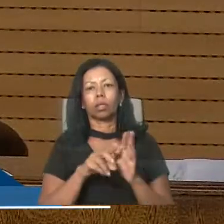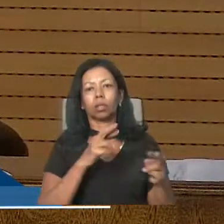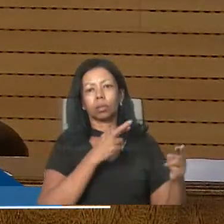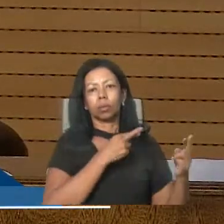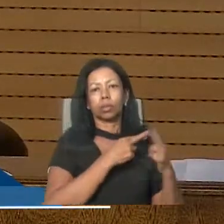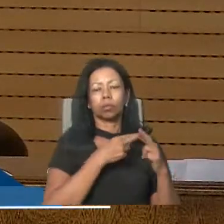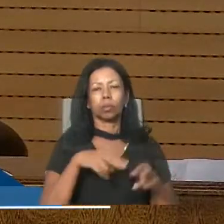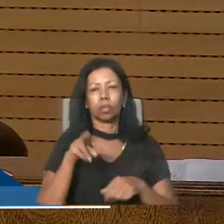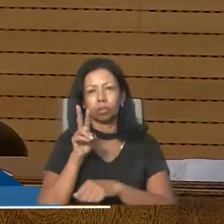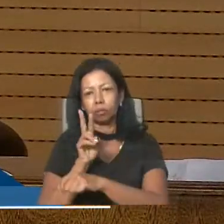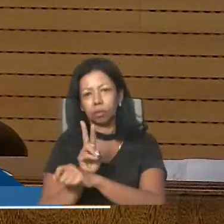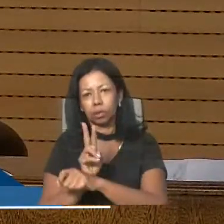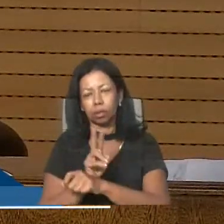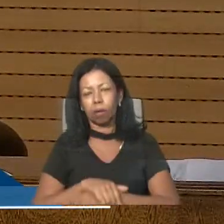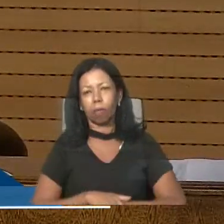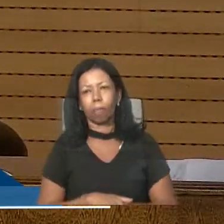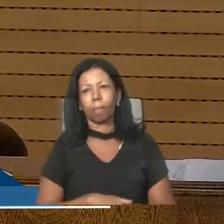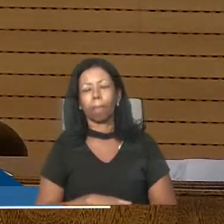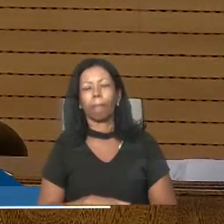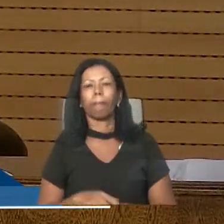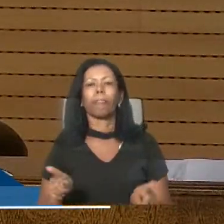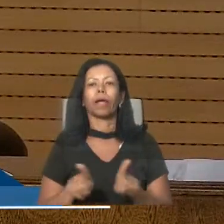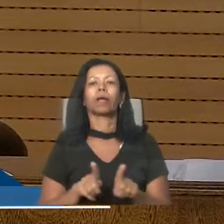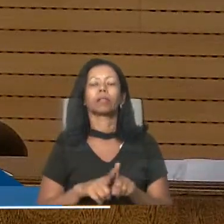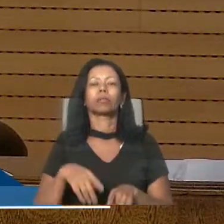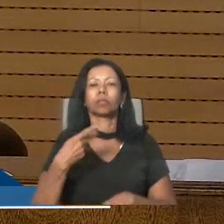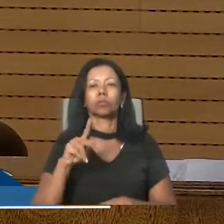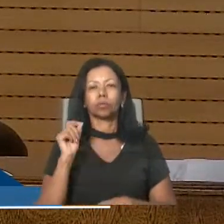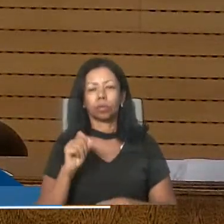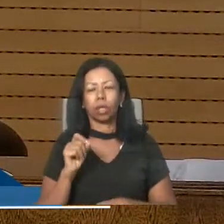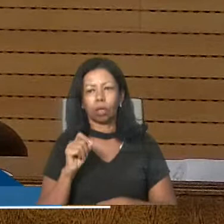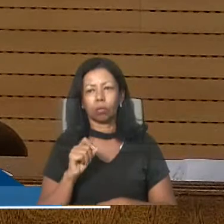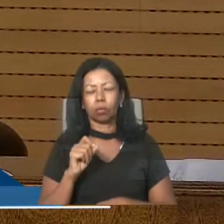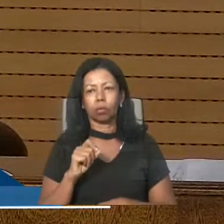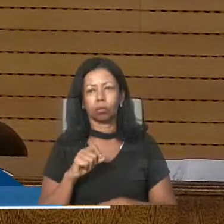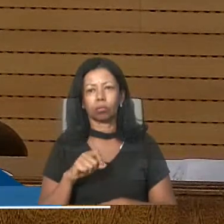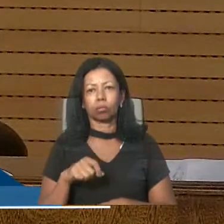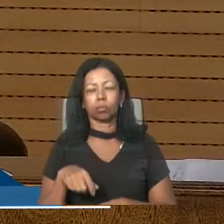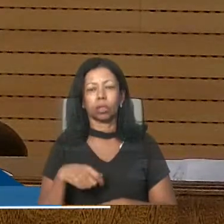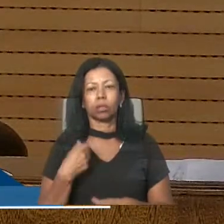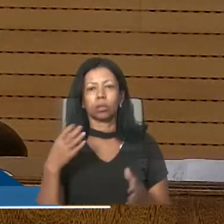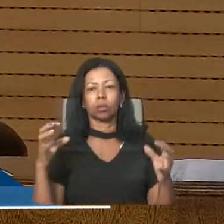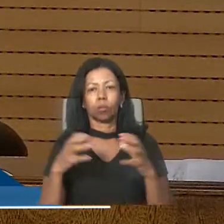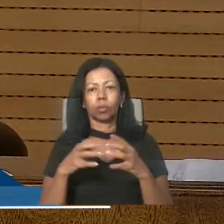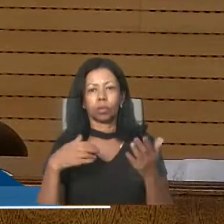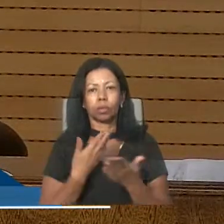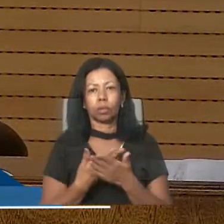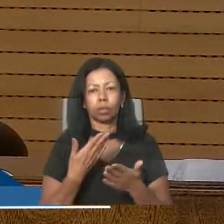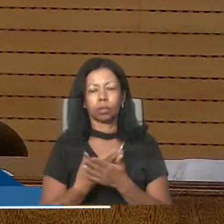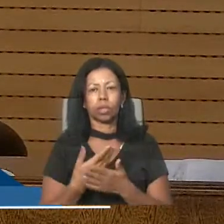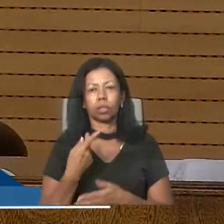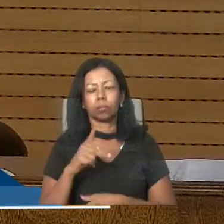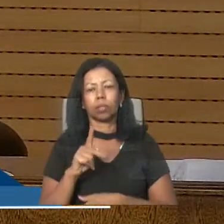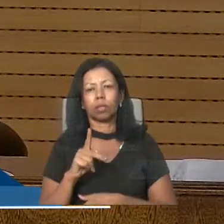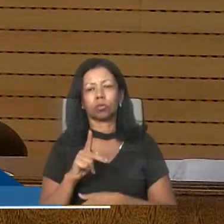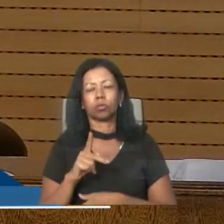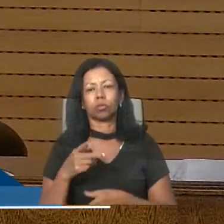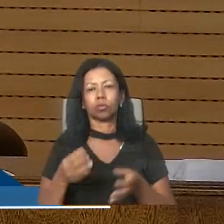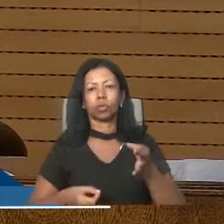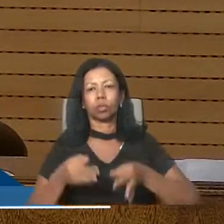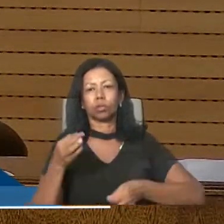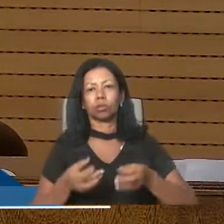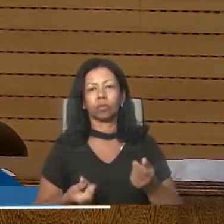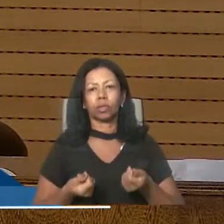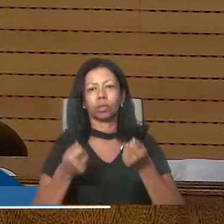Fiscal. Assim, faço do exposto no aspecto que cabe a esta comissão de análise técnico, jurídico, legal, financeiro e